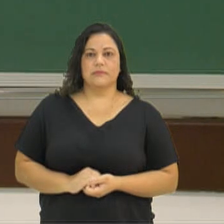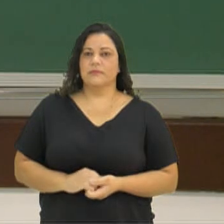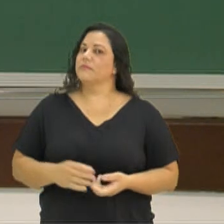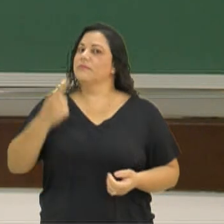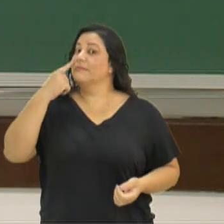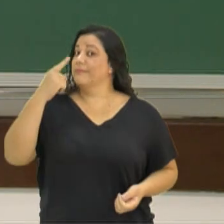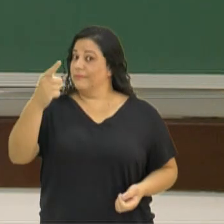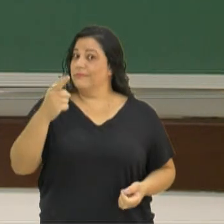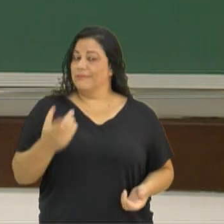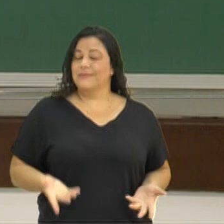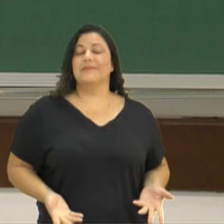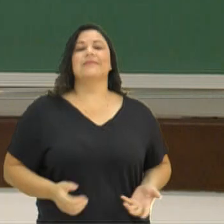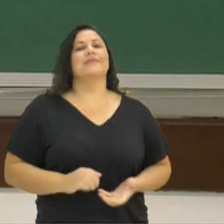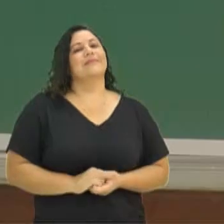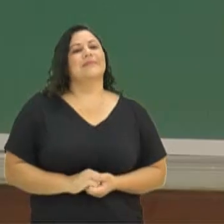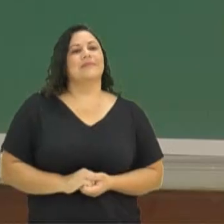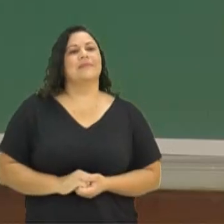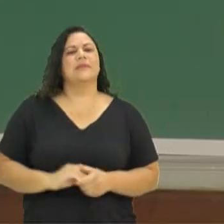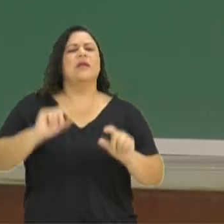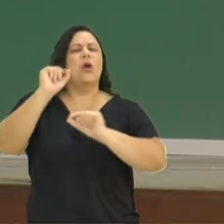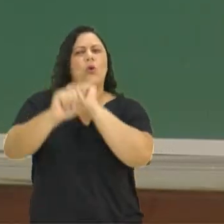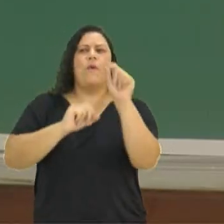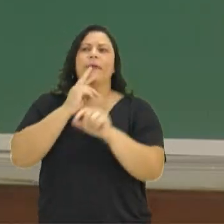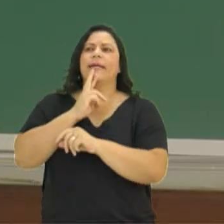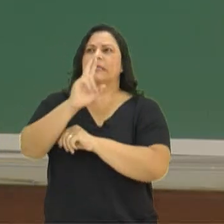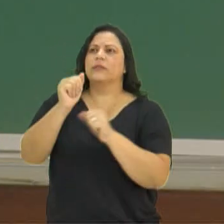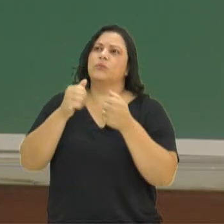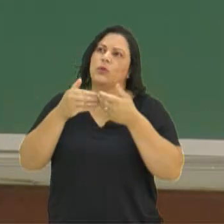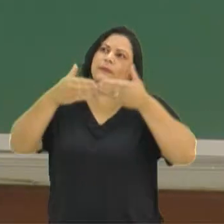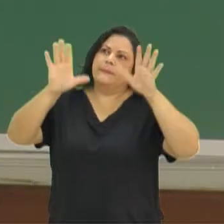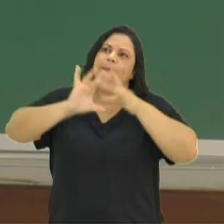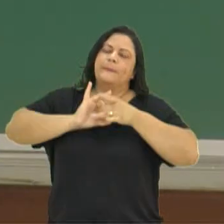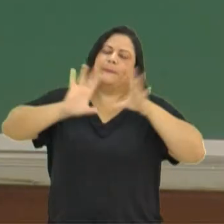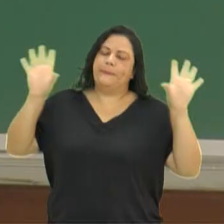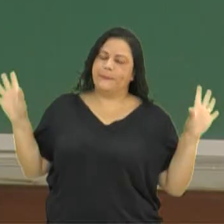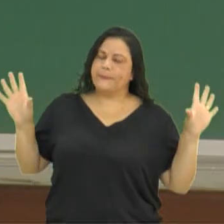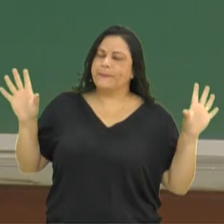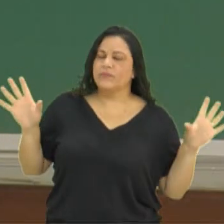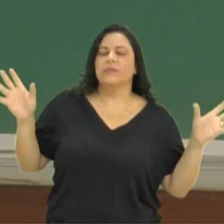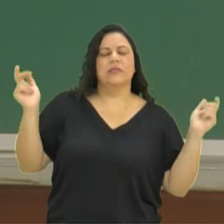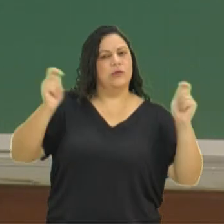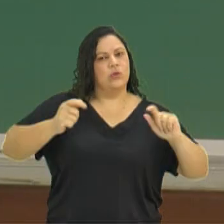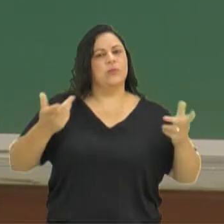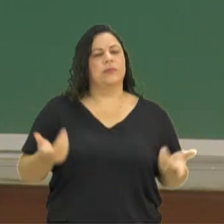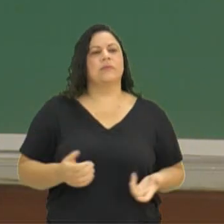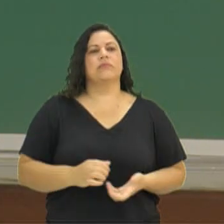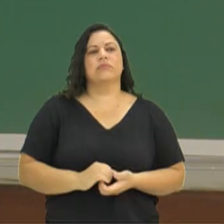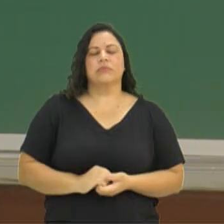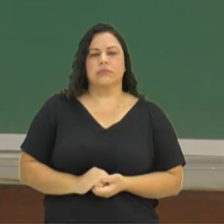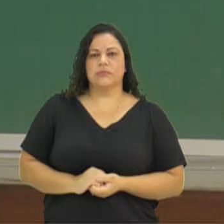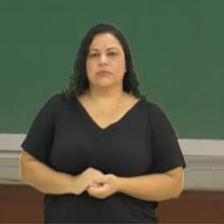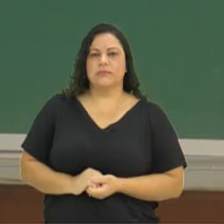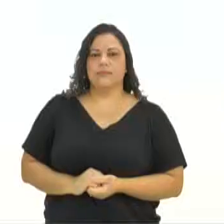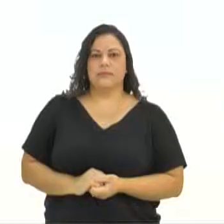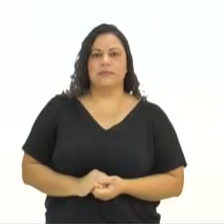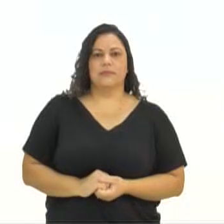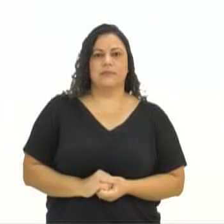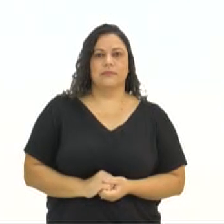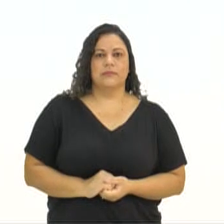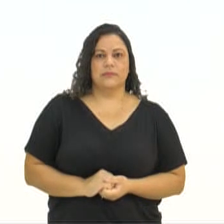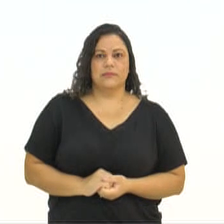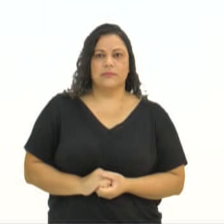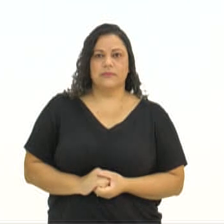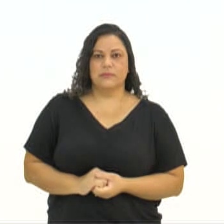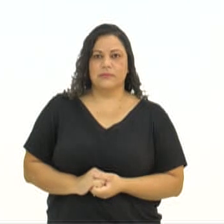A ver, entonces, como é uma resposta aberta, né? Uma possibilidade. La sinopsis de La Ladrona de Libros